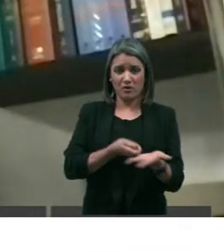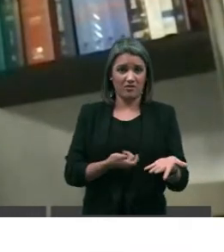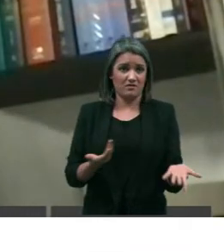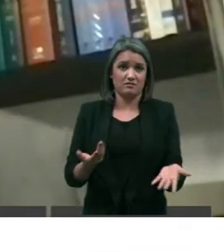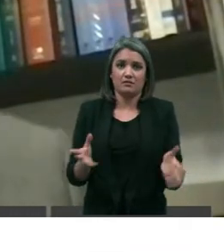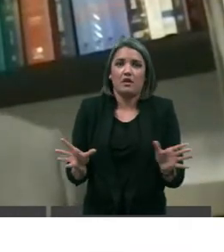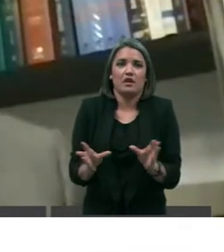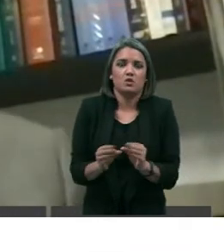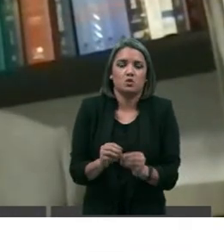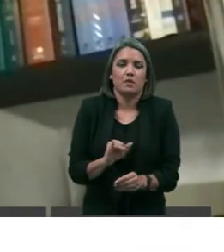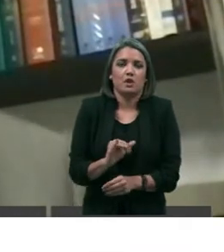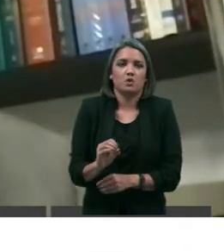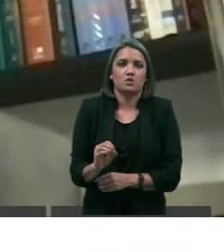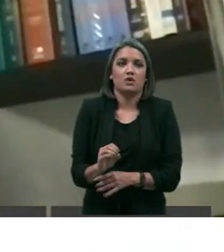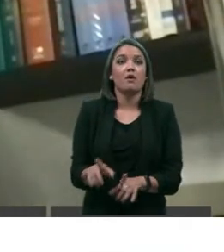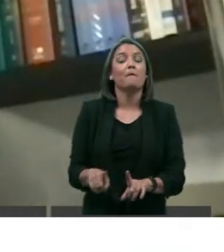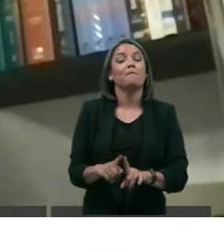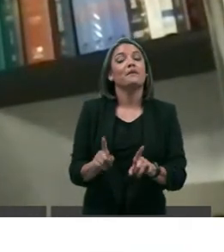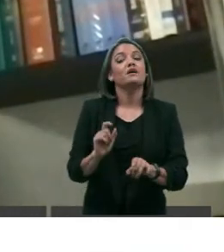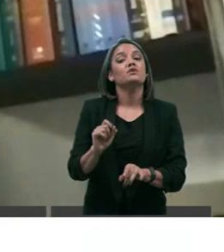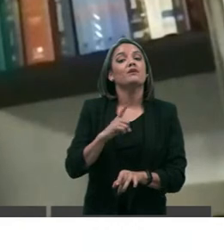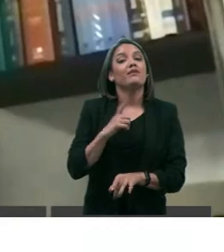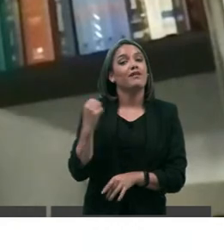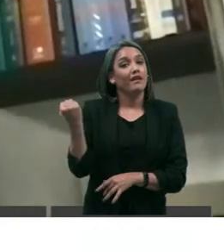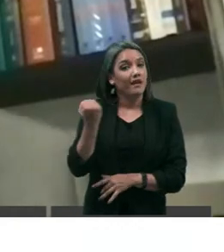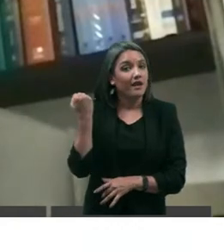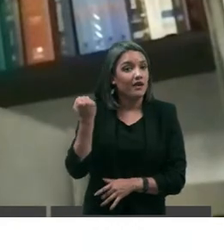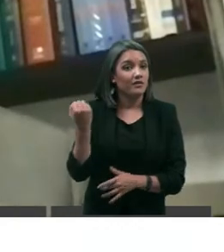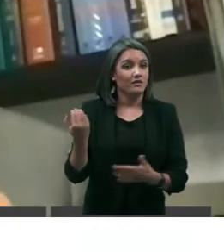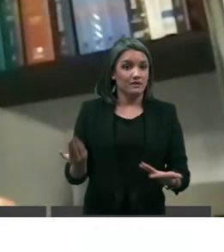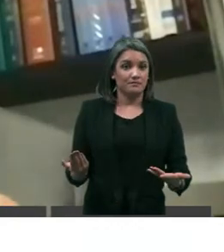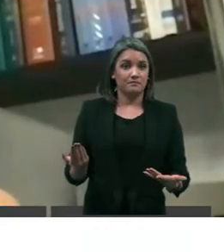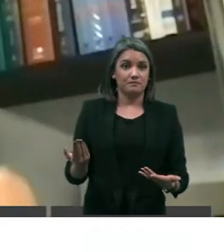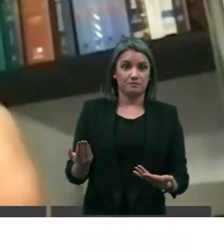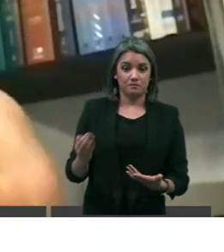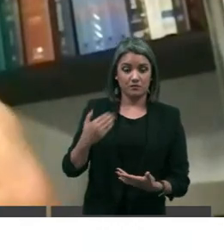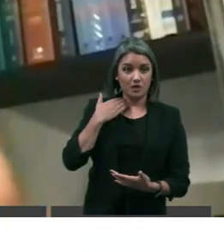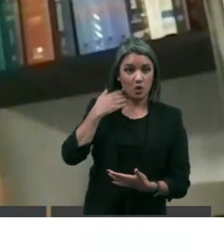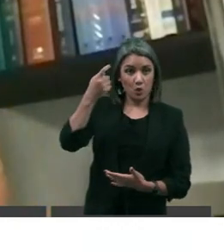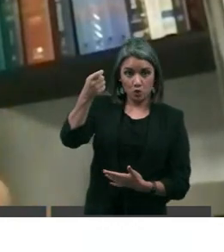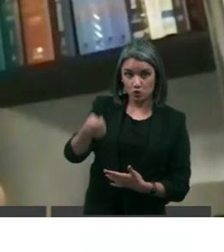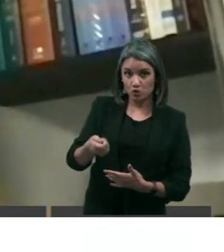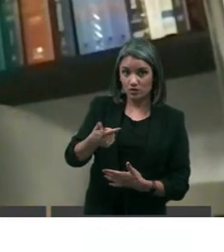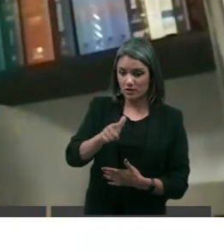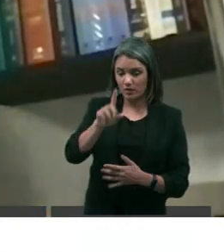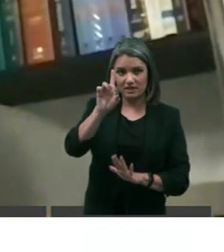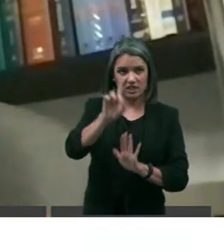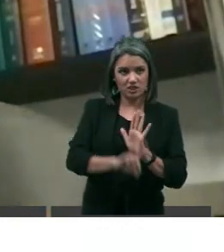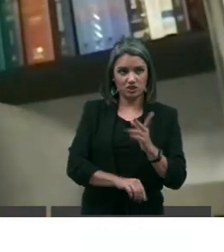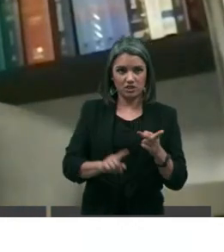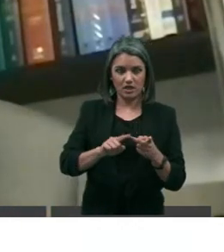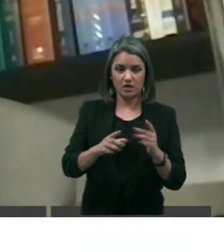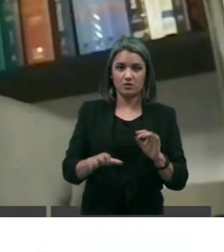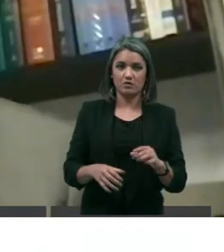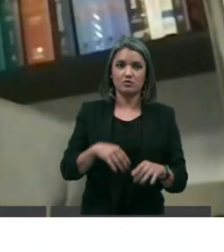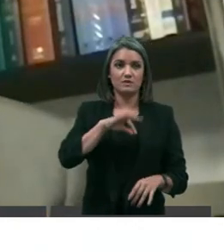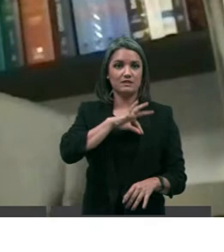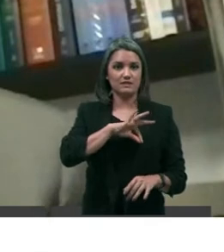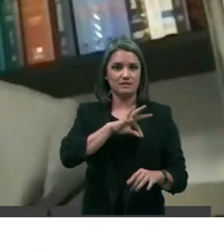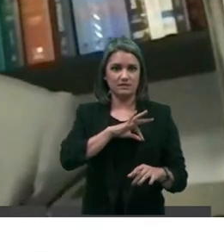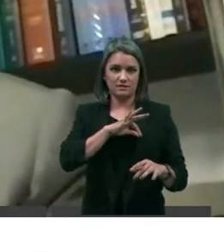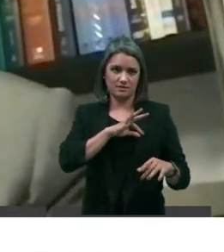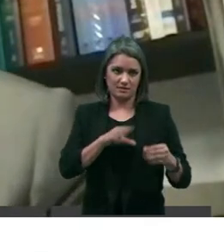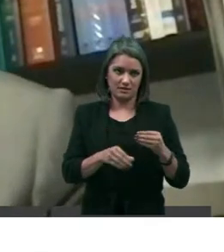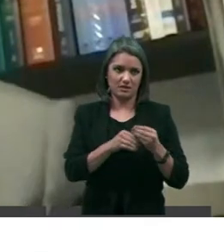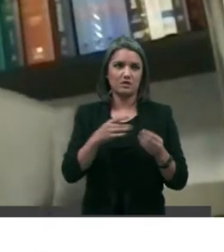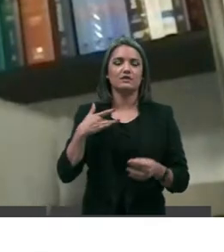isso. Agora, o que é que nós temos de mais grave aqui? O magistrado, ele não tem direito ao auxílio saúde, porque